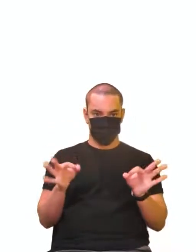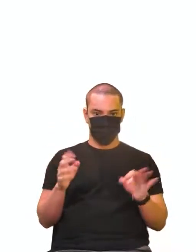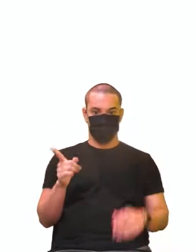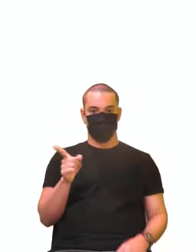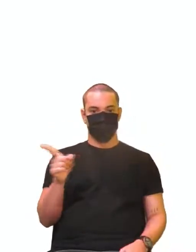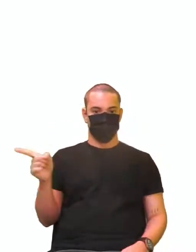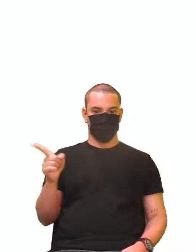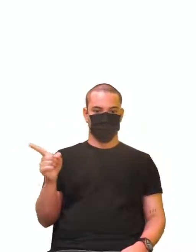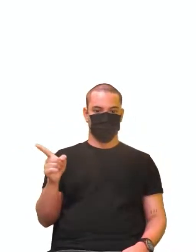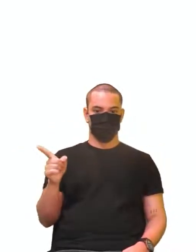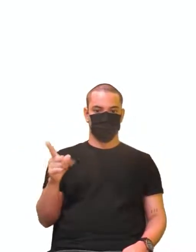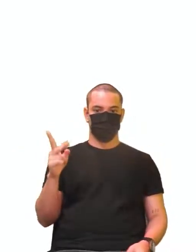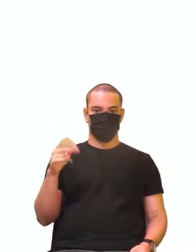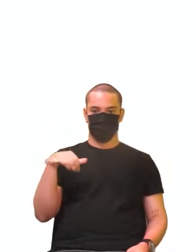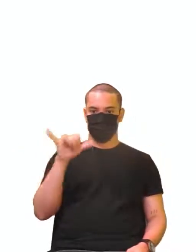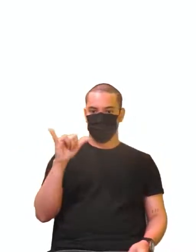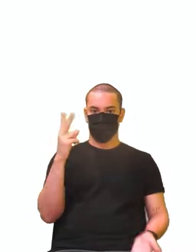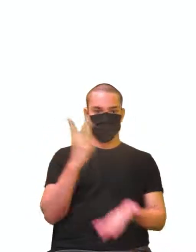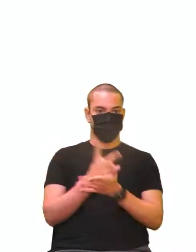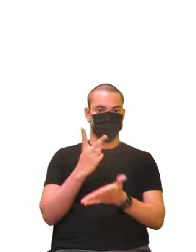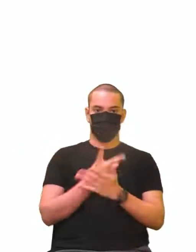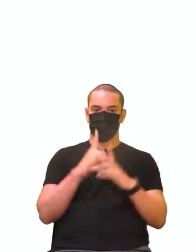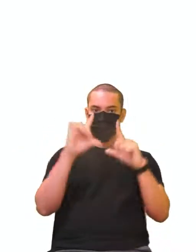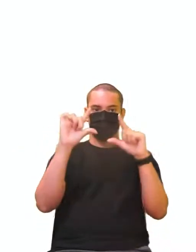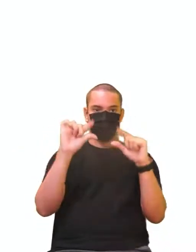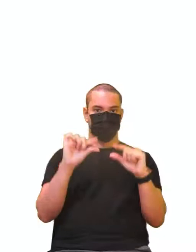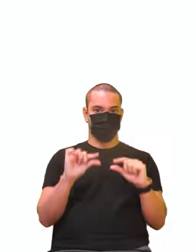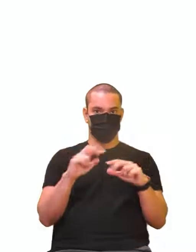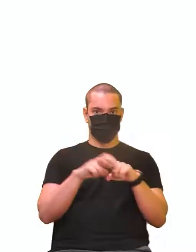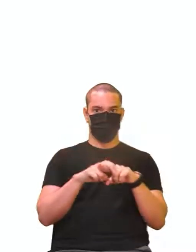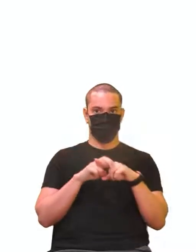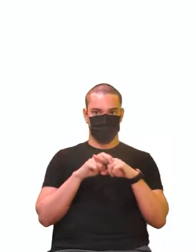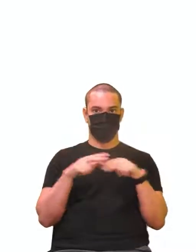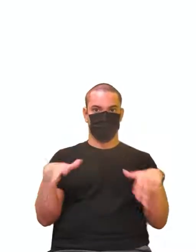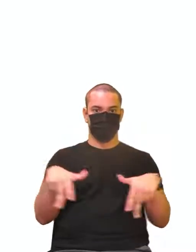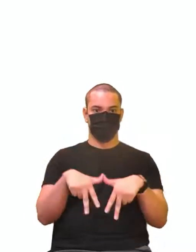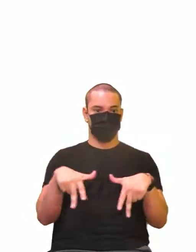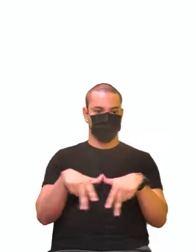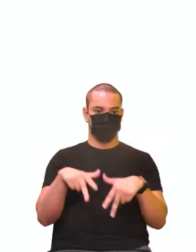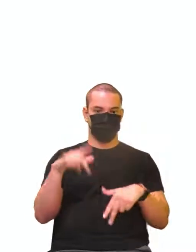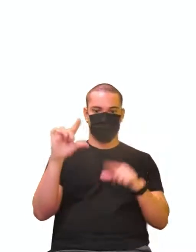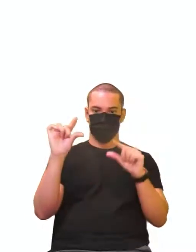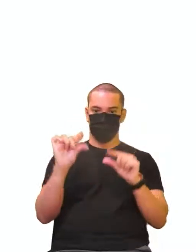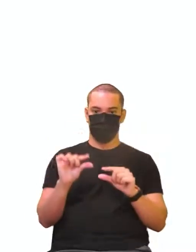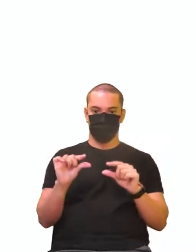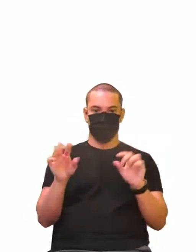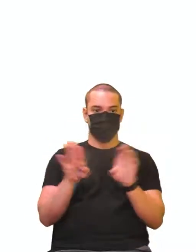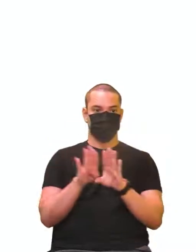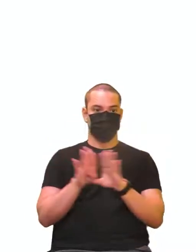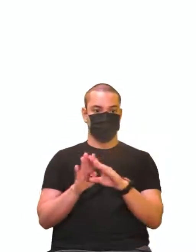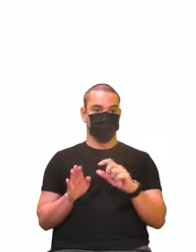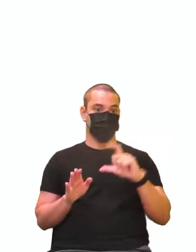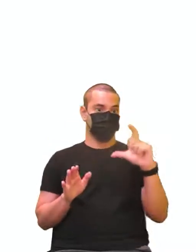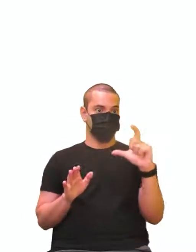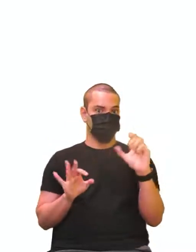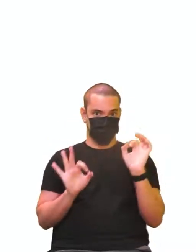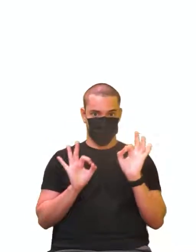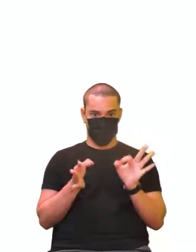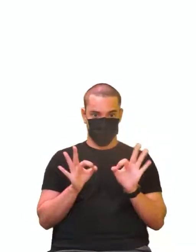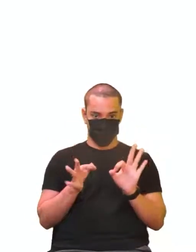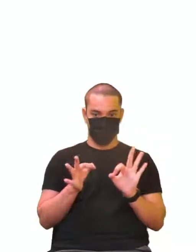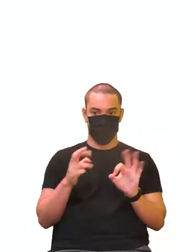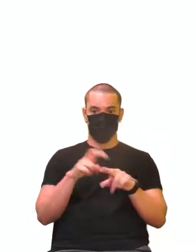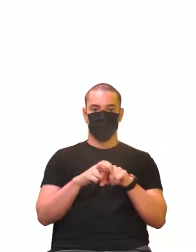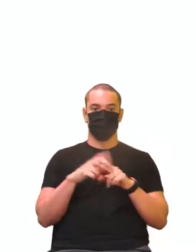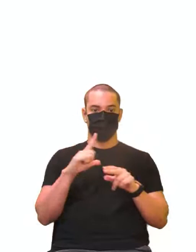Y ele é menor, tá, pessoal? Sempre no par sexual, o Y ele é o menor e o X é o maior. Tá? E